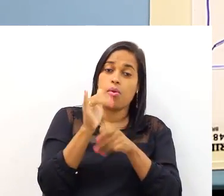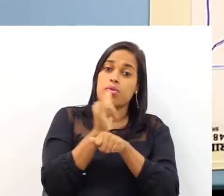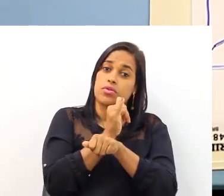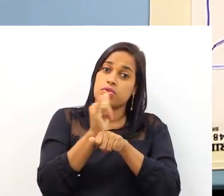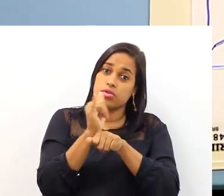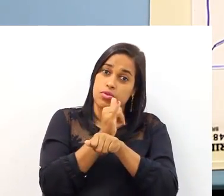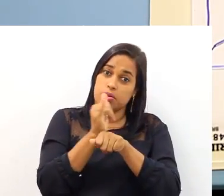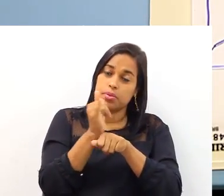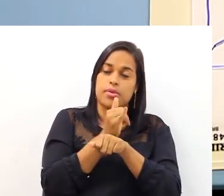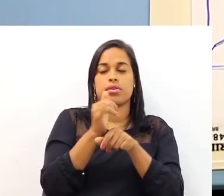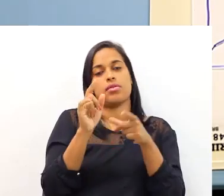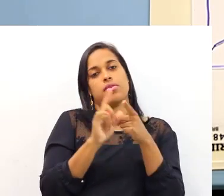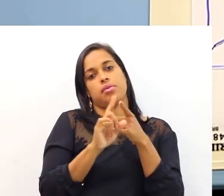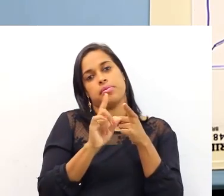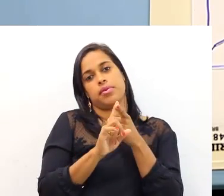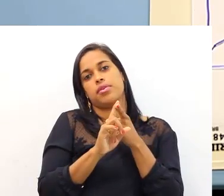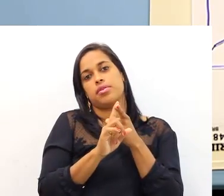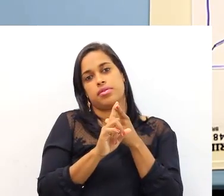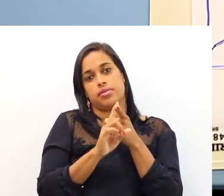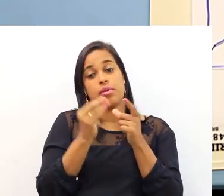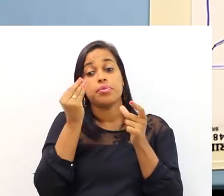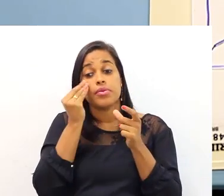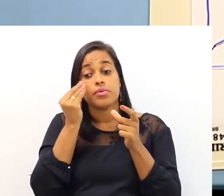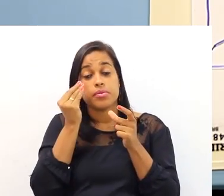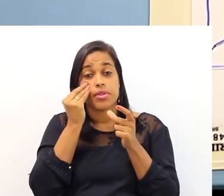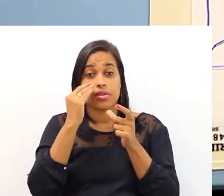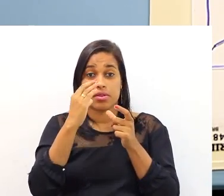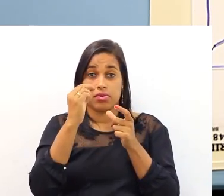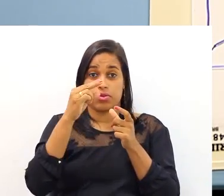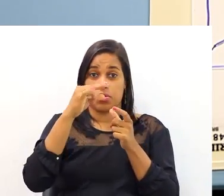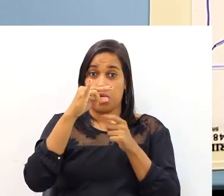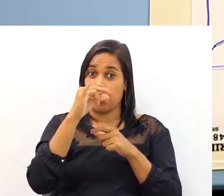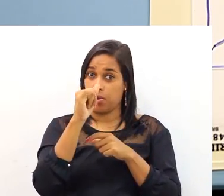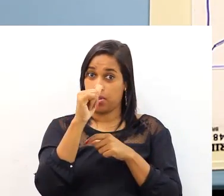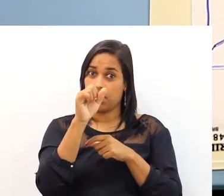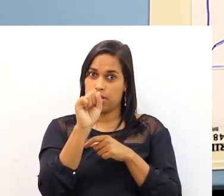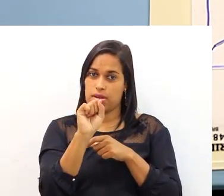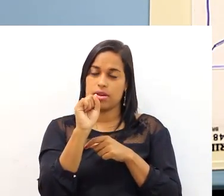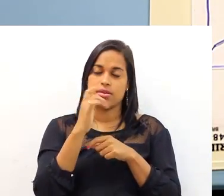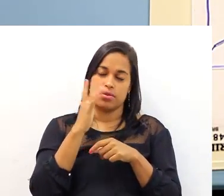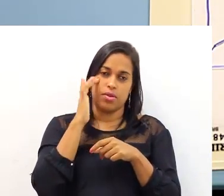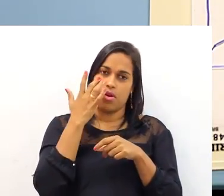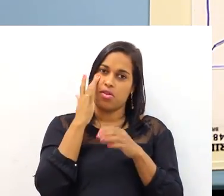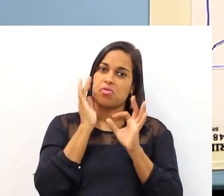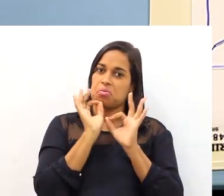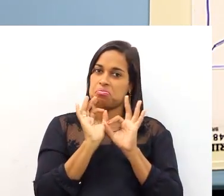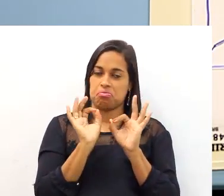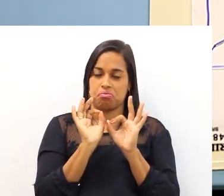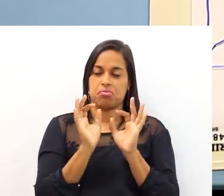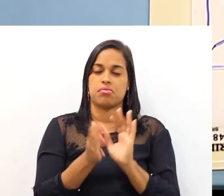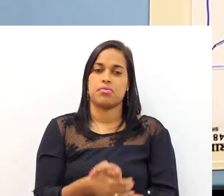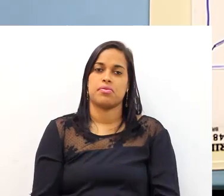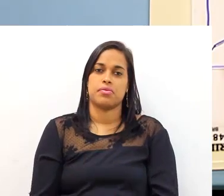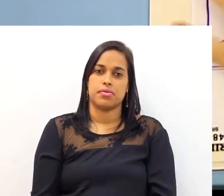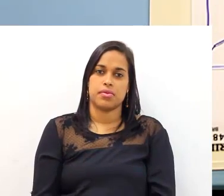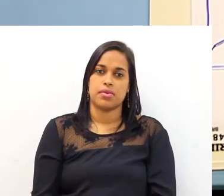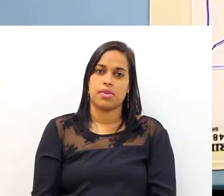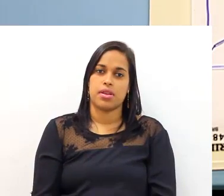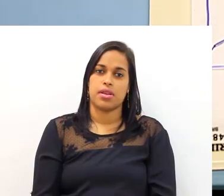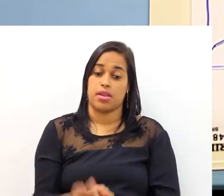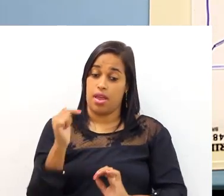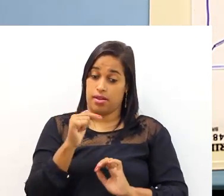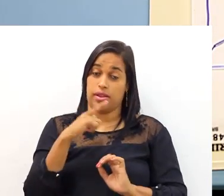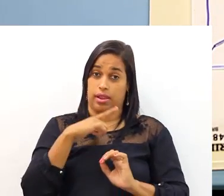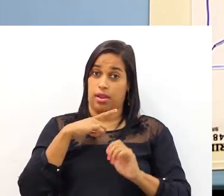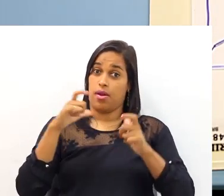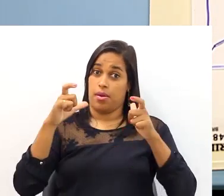e o desenho à mão livre para desenho de perspectivas cônicas. Eu acho que fica bem charmoso fazer isso. Então, aqui